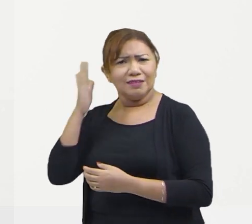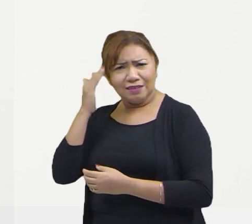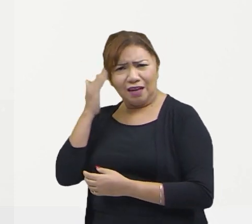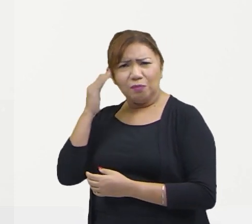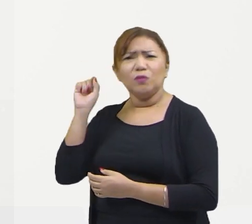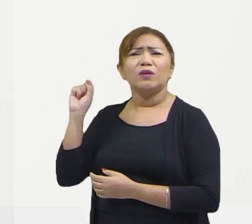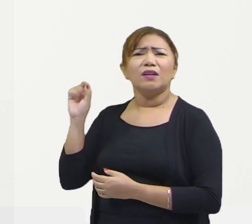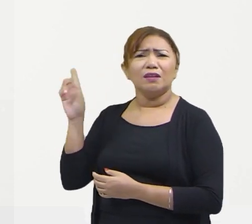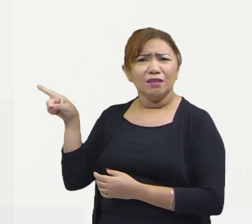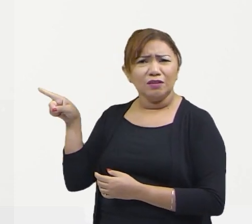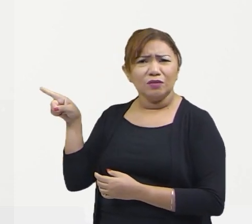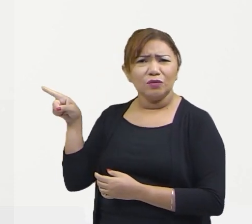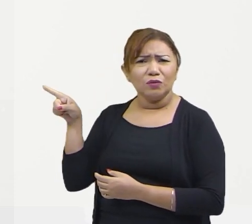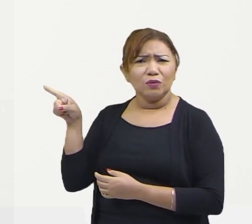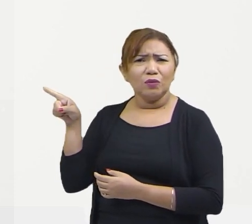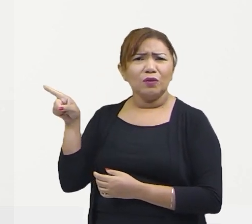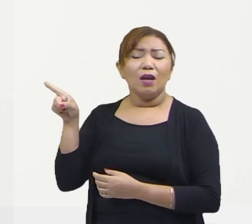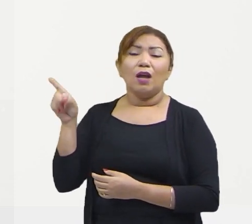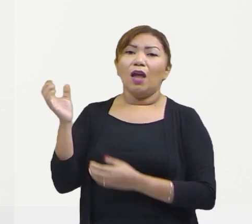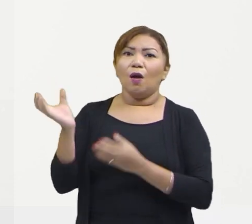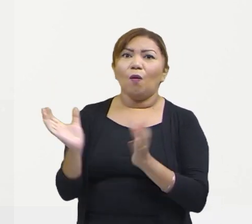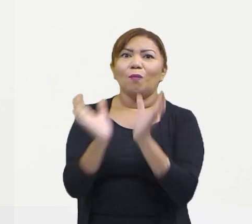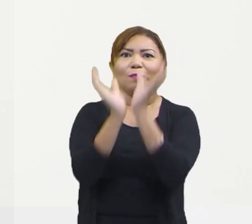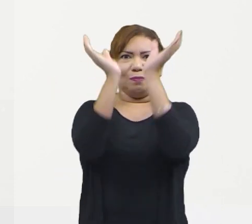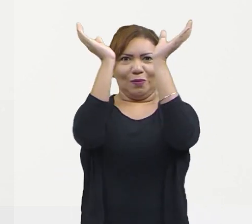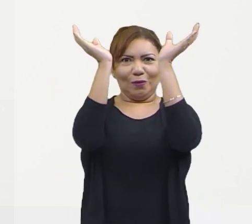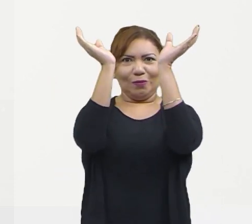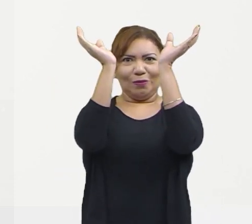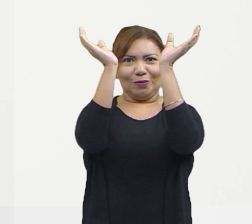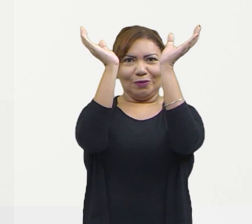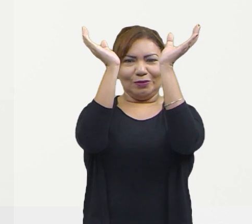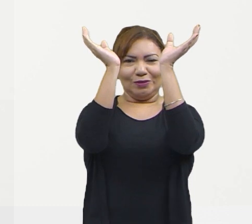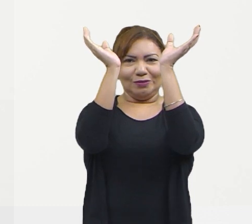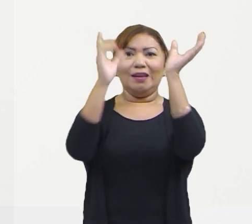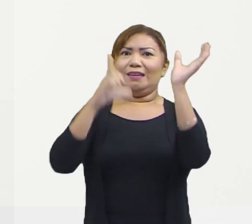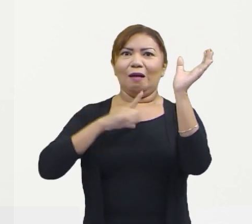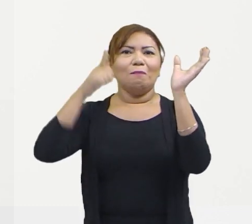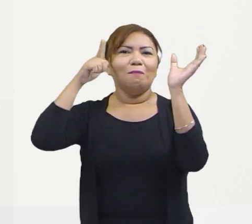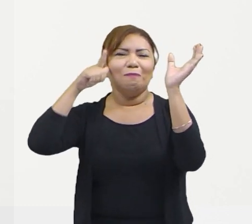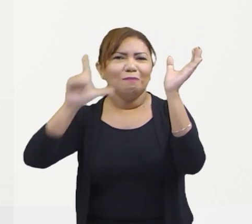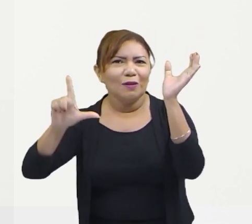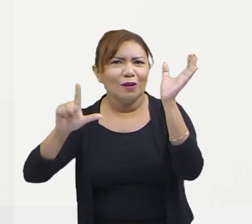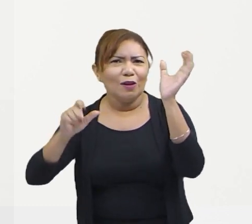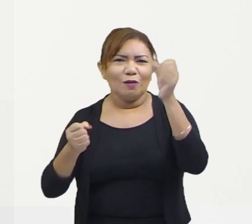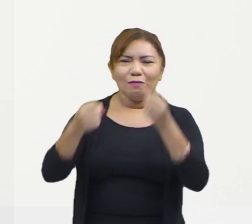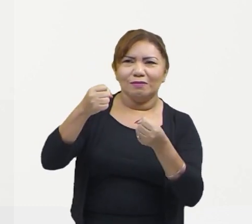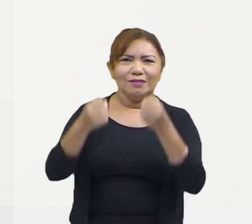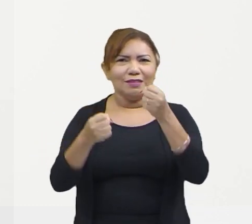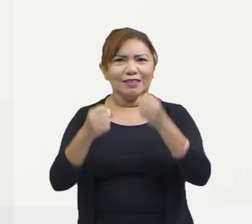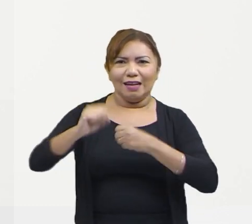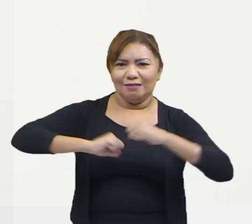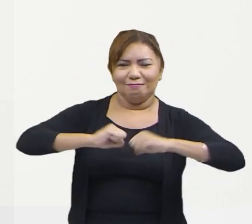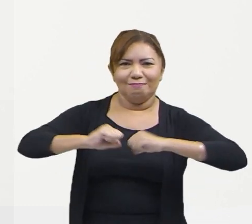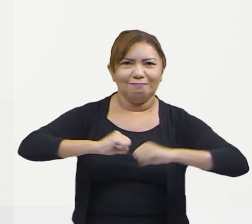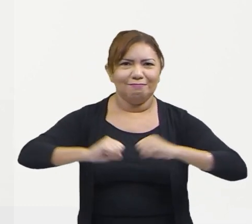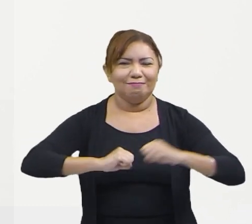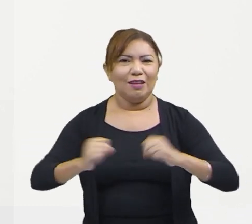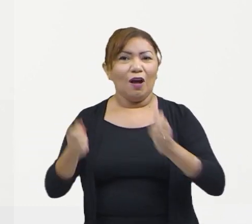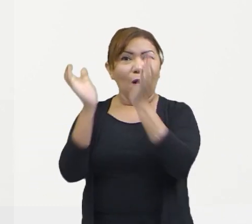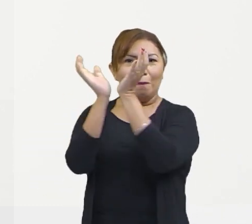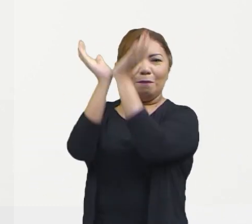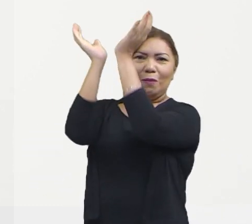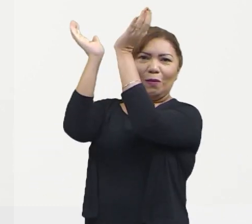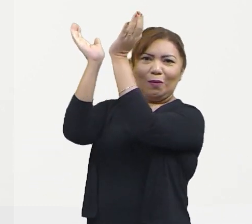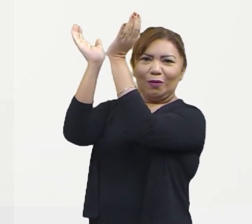isso? É um pódio. Nós vemos sempre em corridas, competições, da premiação. Olha